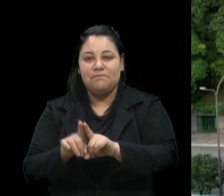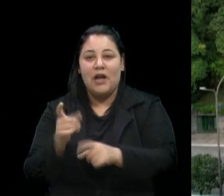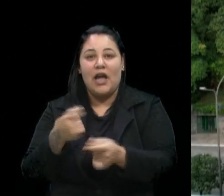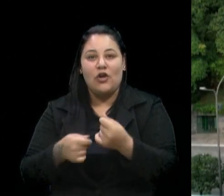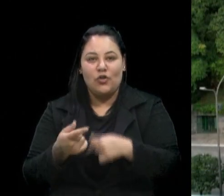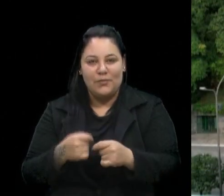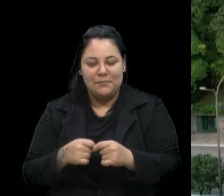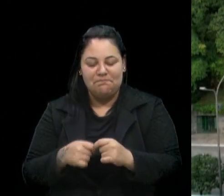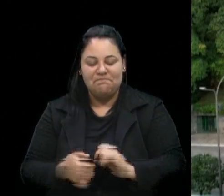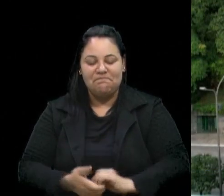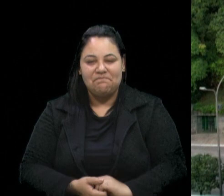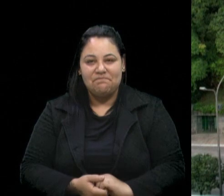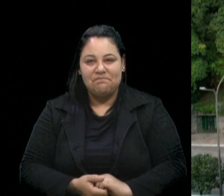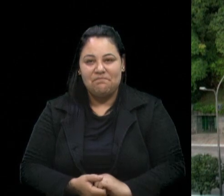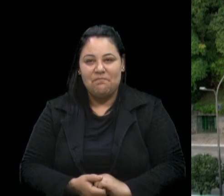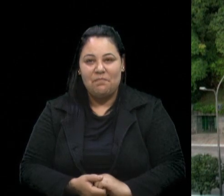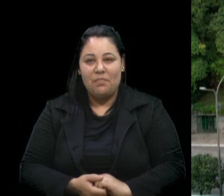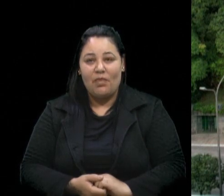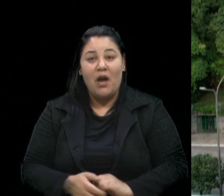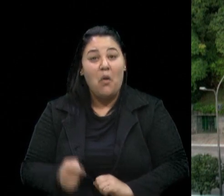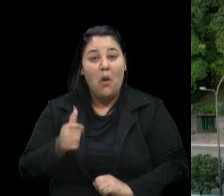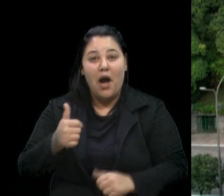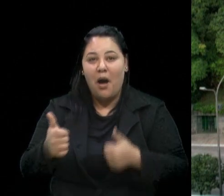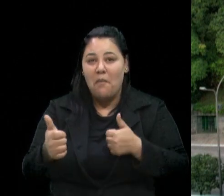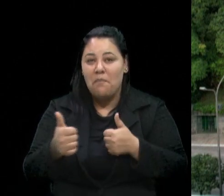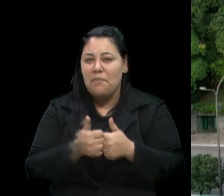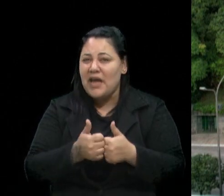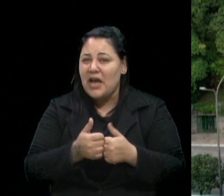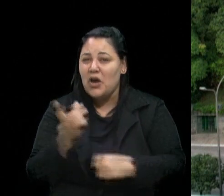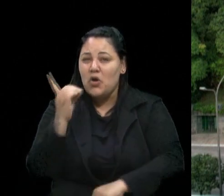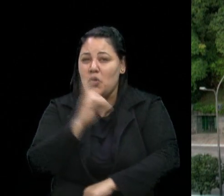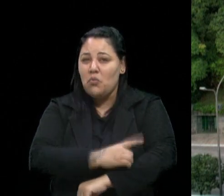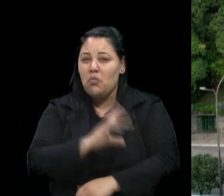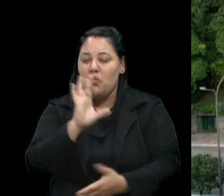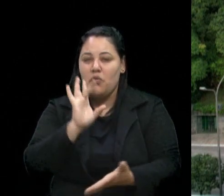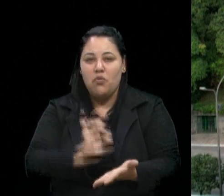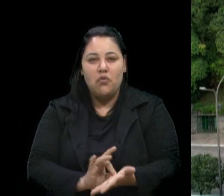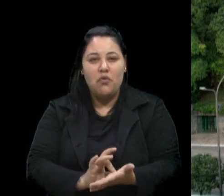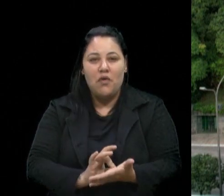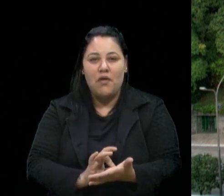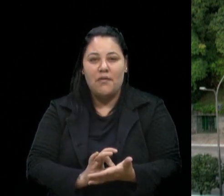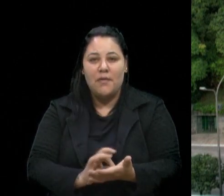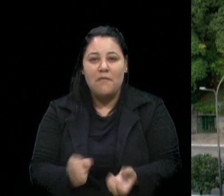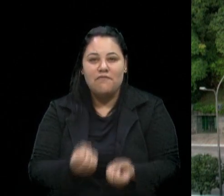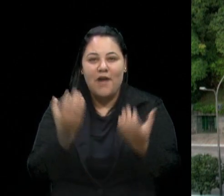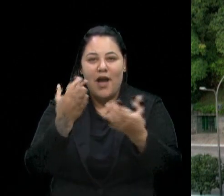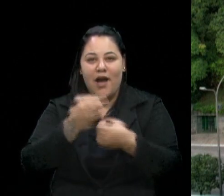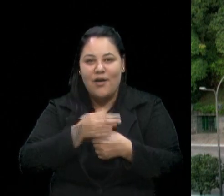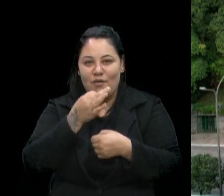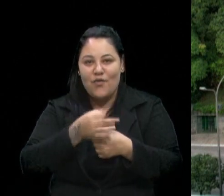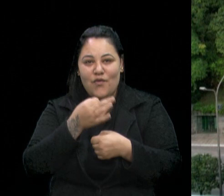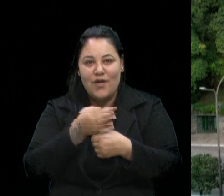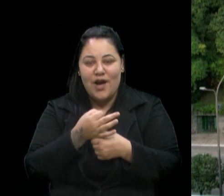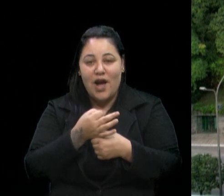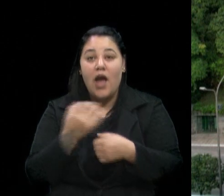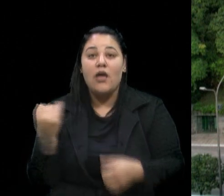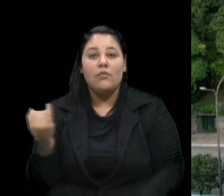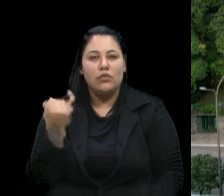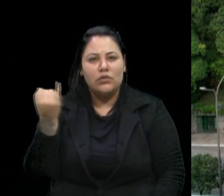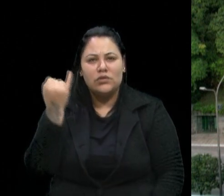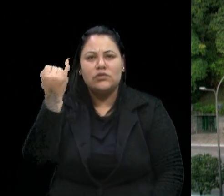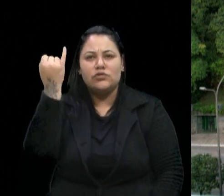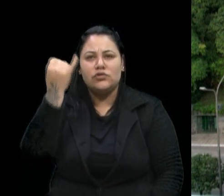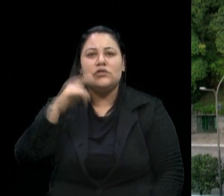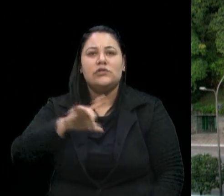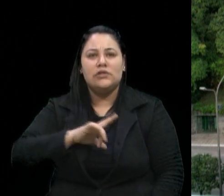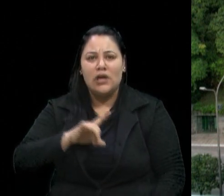econômico. Estamos próximos da Festa da Uva e é importante que tenhamos este foco